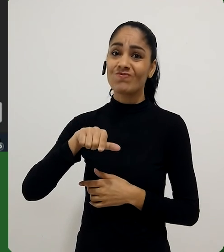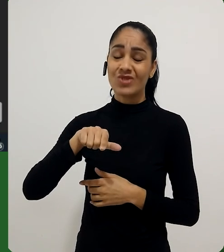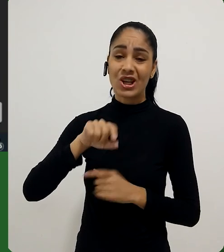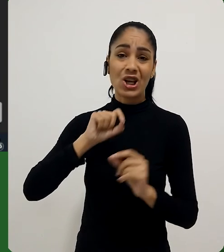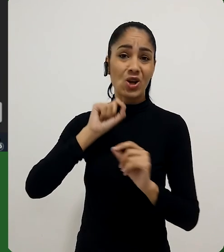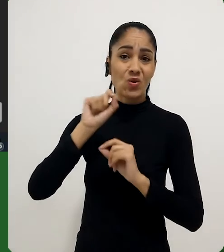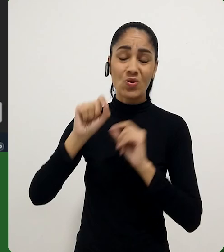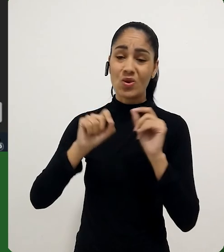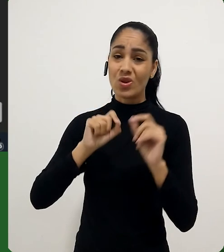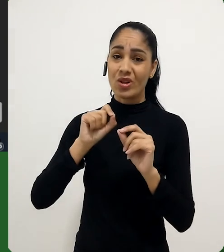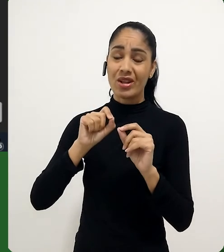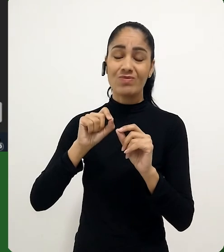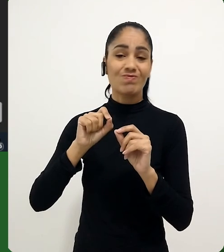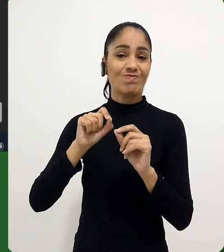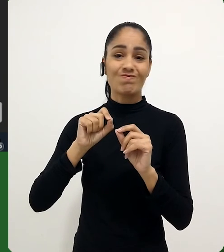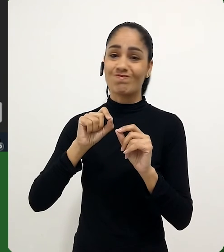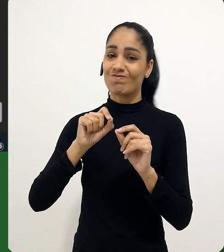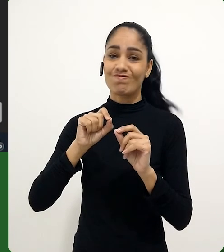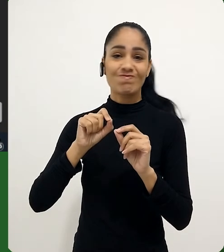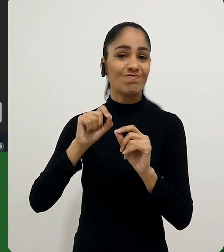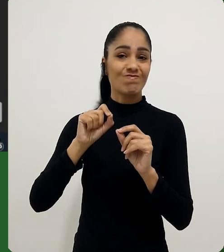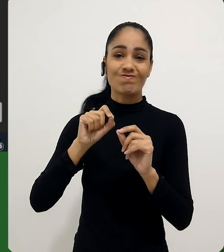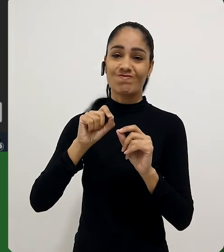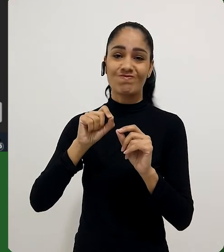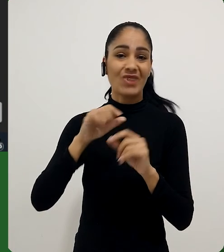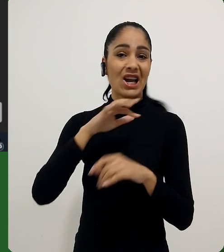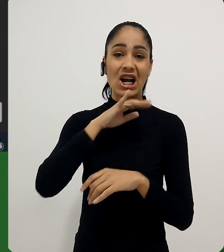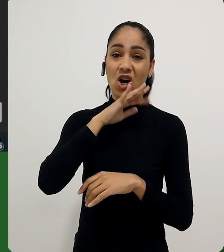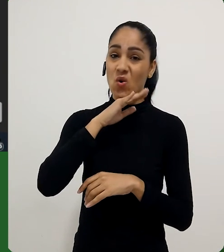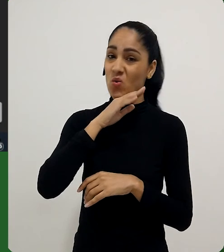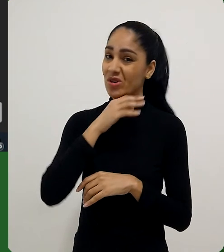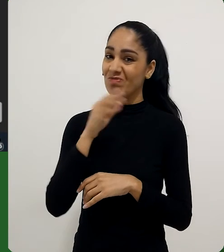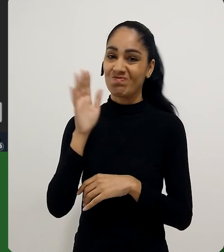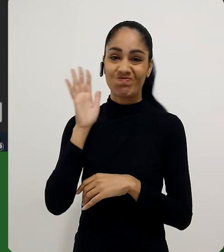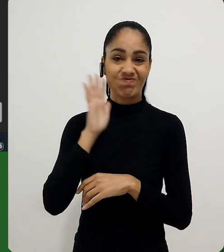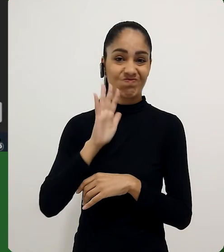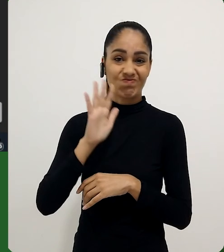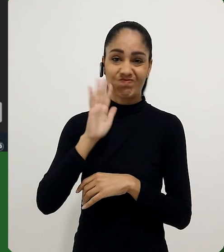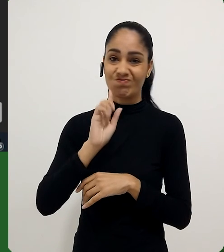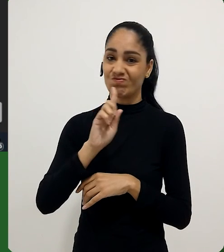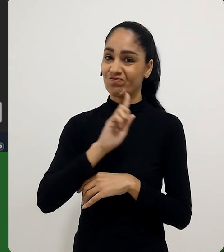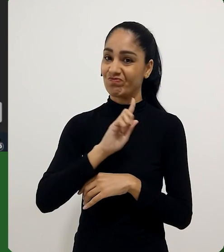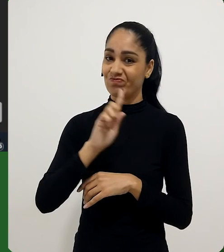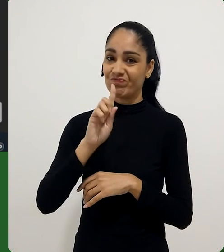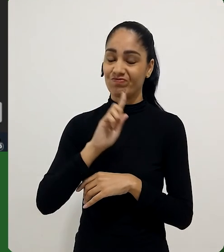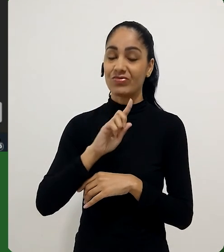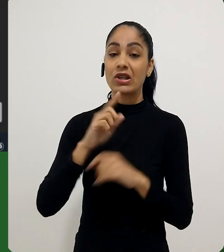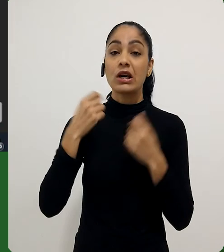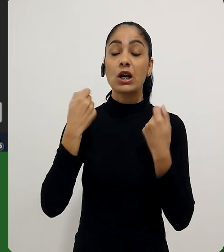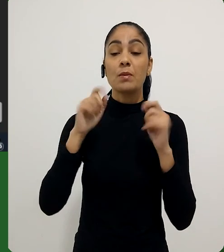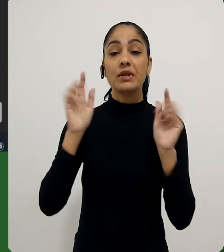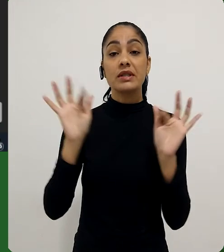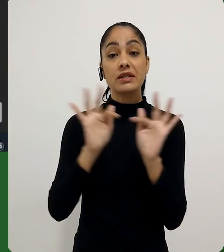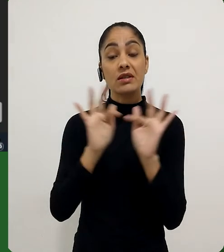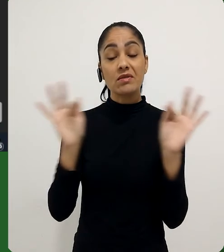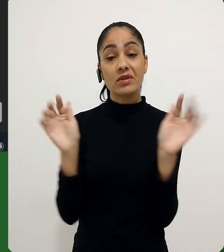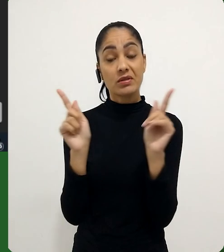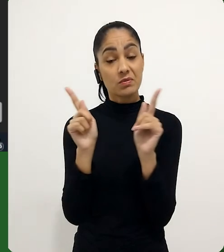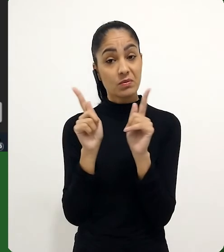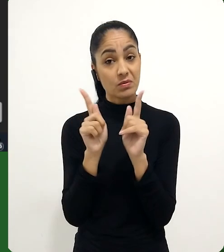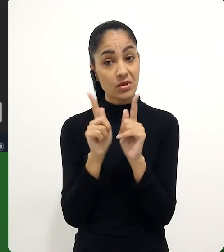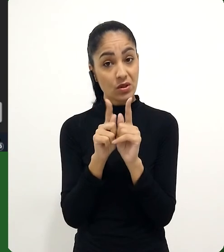vocês, né, sabem aí que são orações subordinadas, isso não está legal, não está bom.